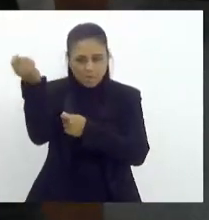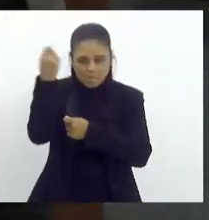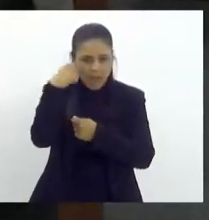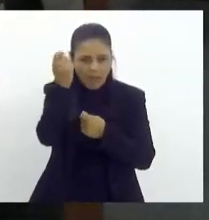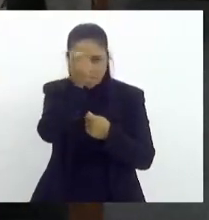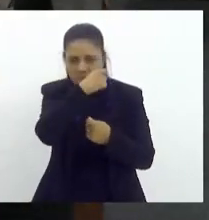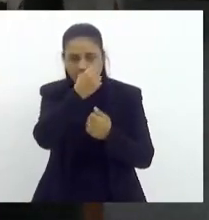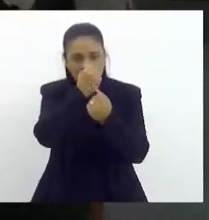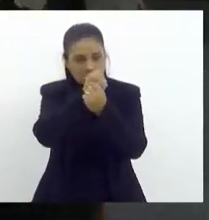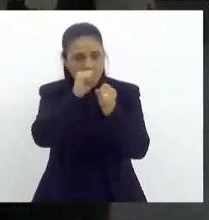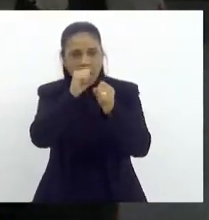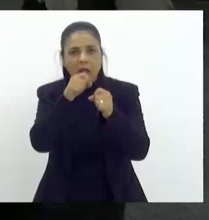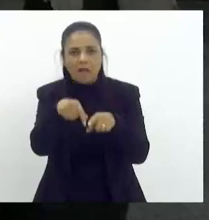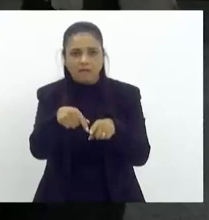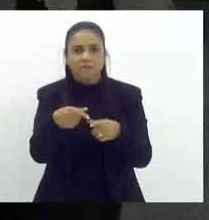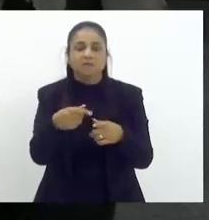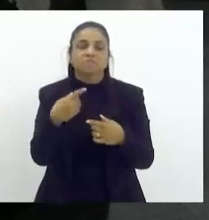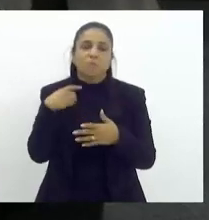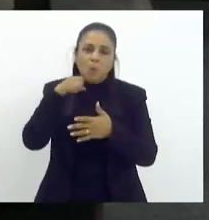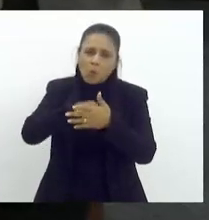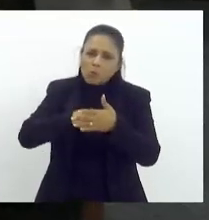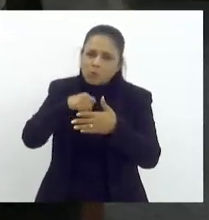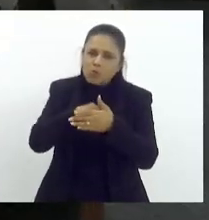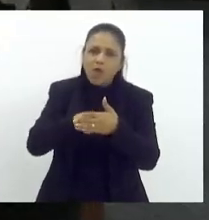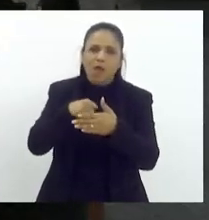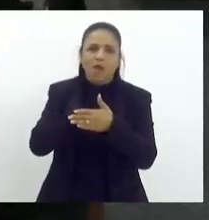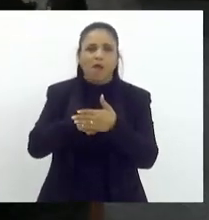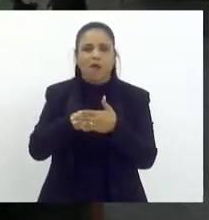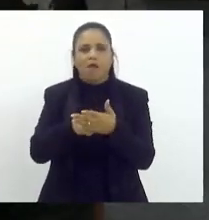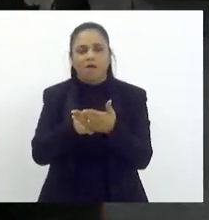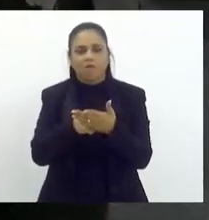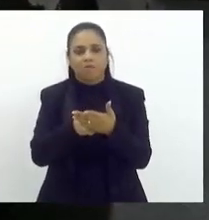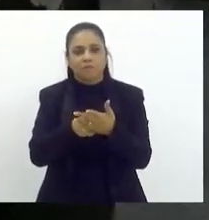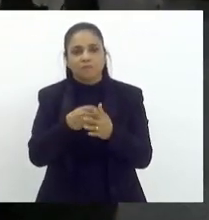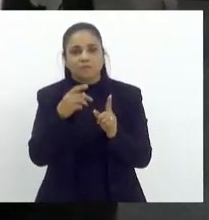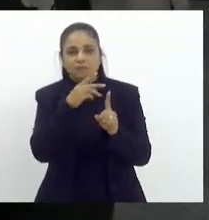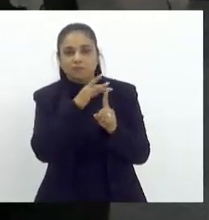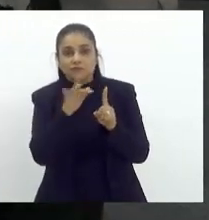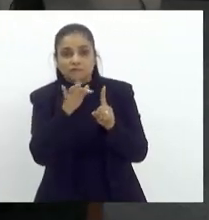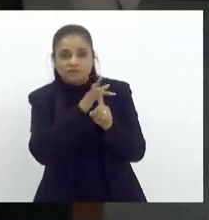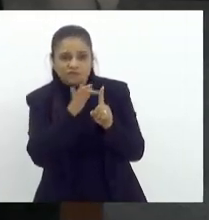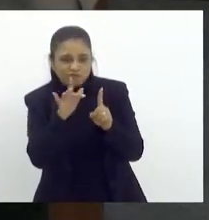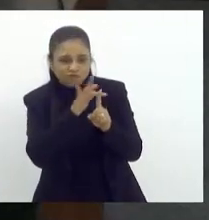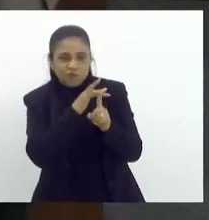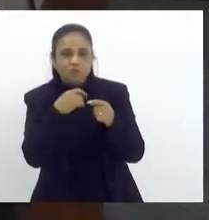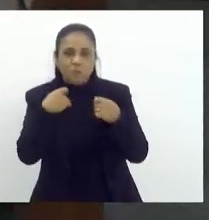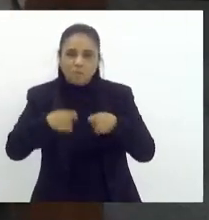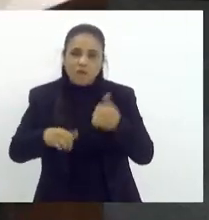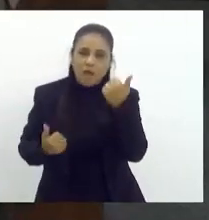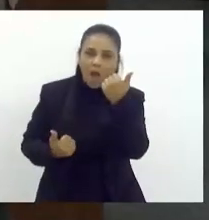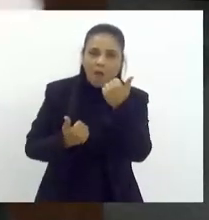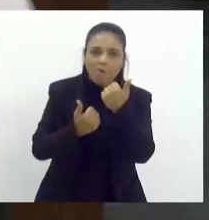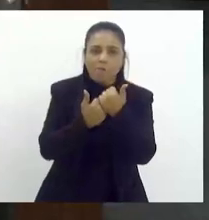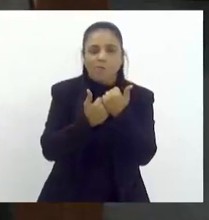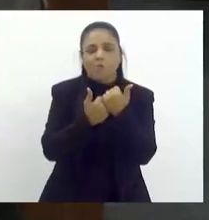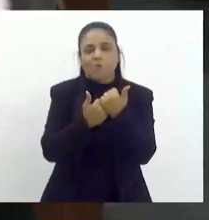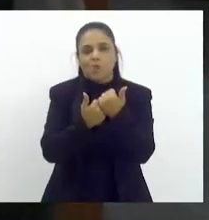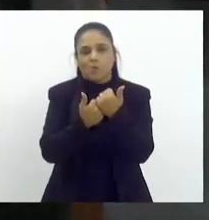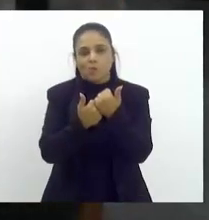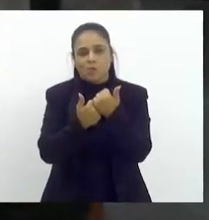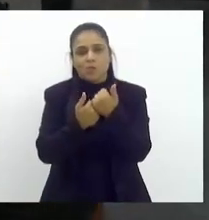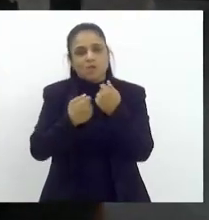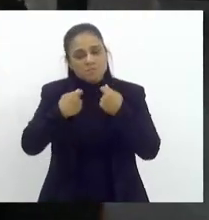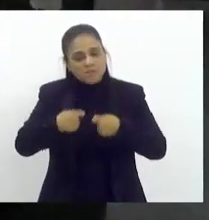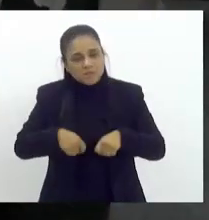Então vamos em luta deputada presidenta pois essas vítimas precisam de apoio e todos nós aqui